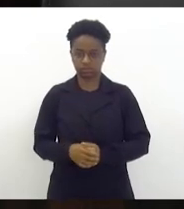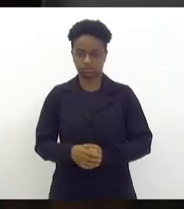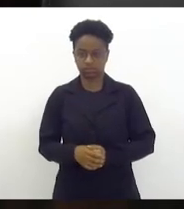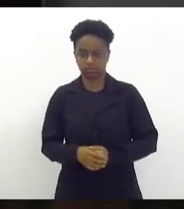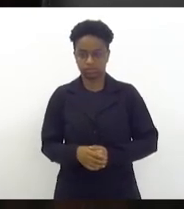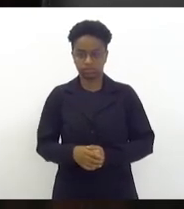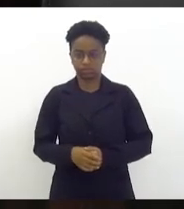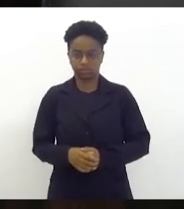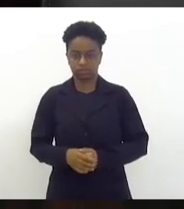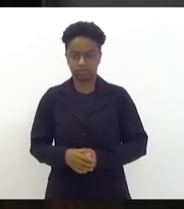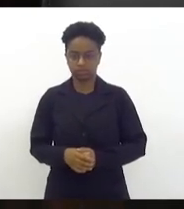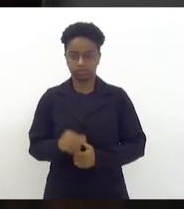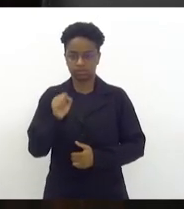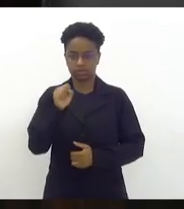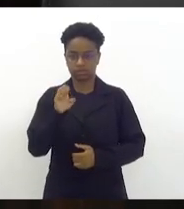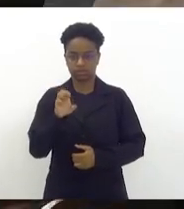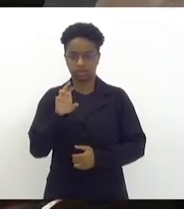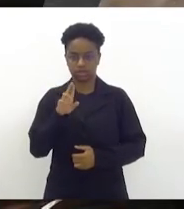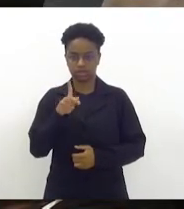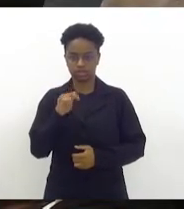Pela Comissão de Justiça, doutor Serginho.